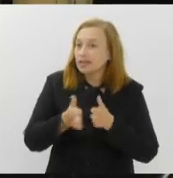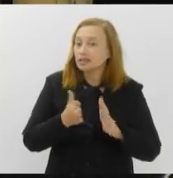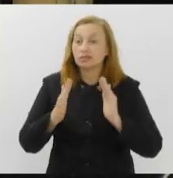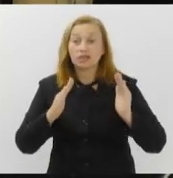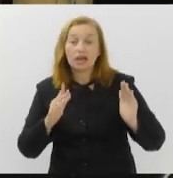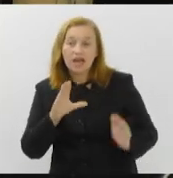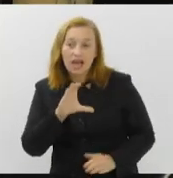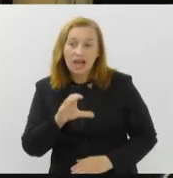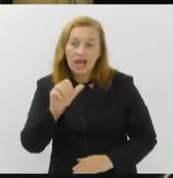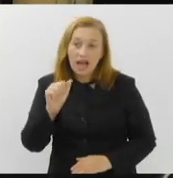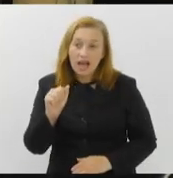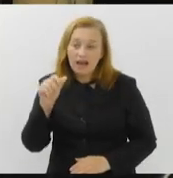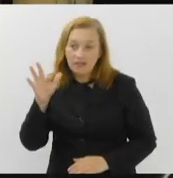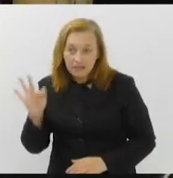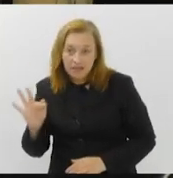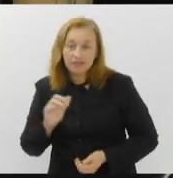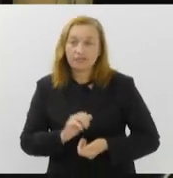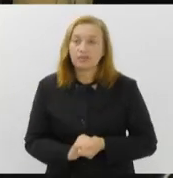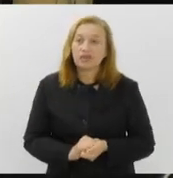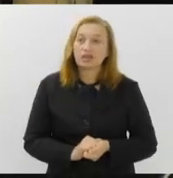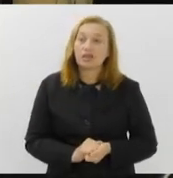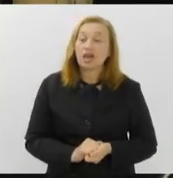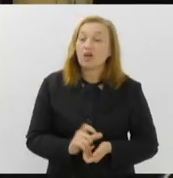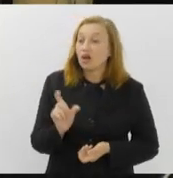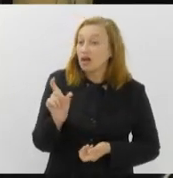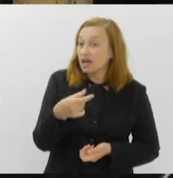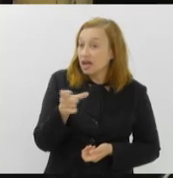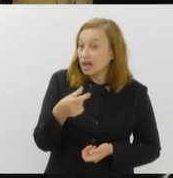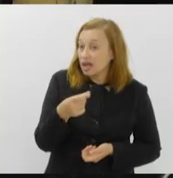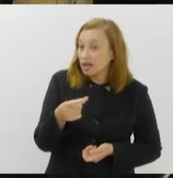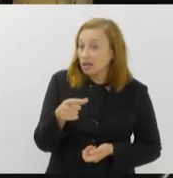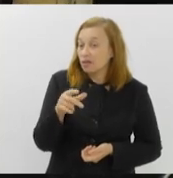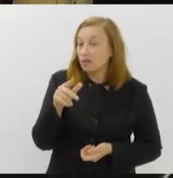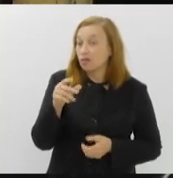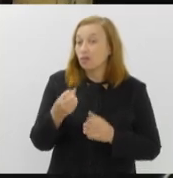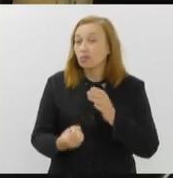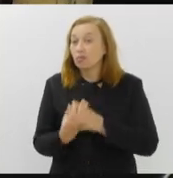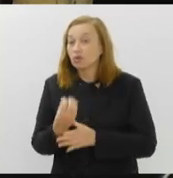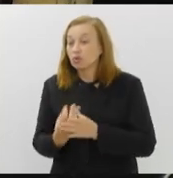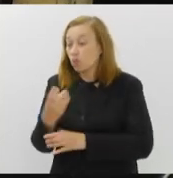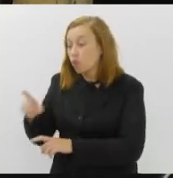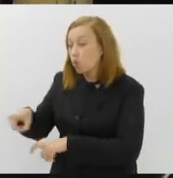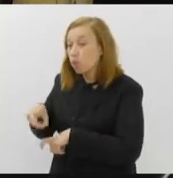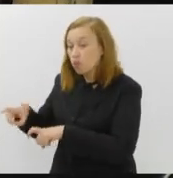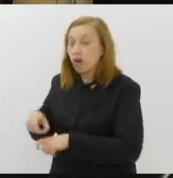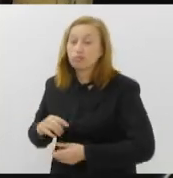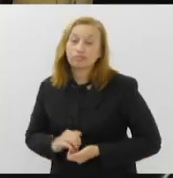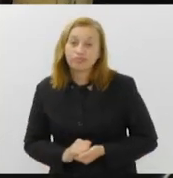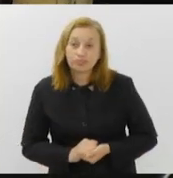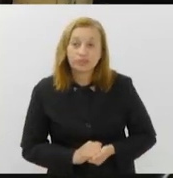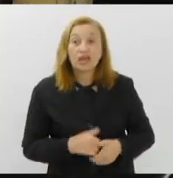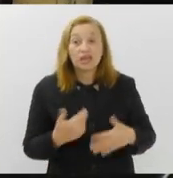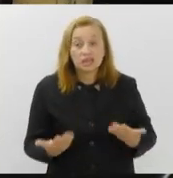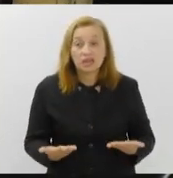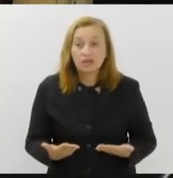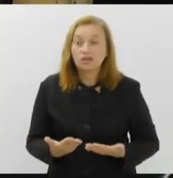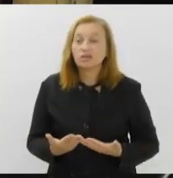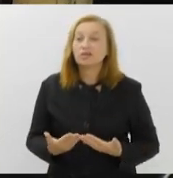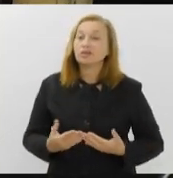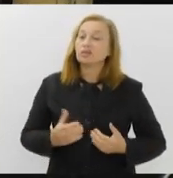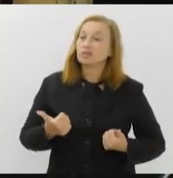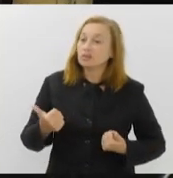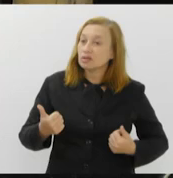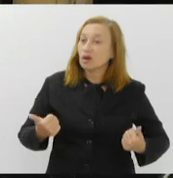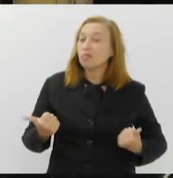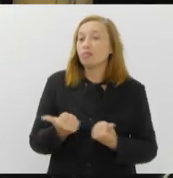CAF? Conseguem ter acesso a um crédito de produtor rural? Né? Então, eu deixo aqui também a nossa colaboração